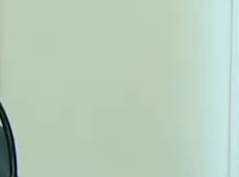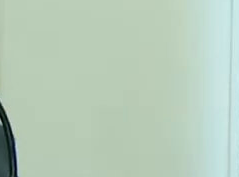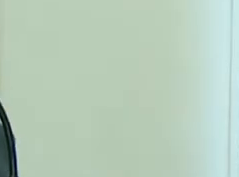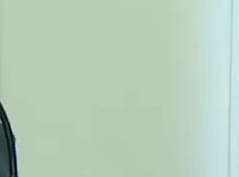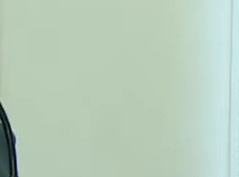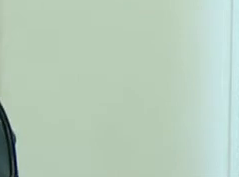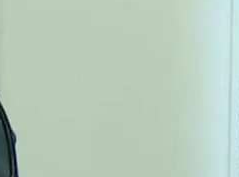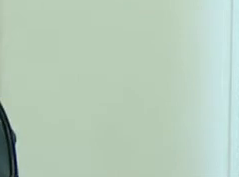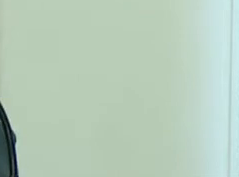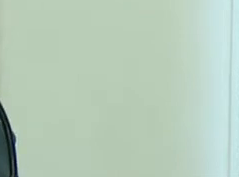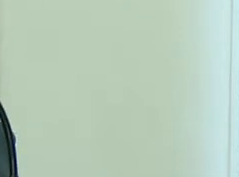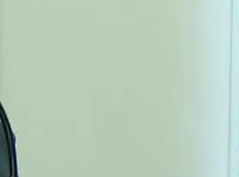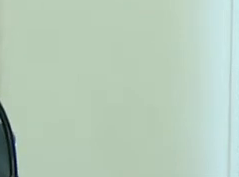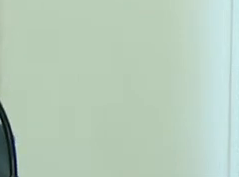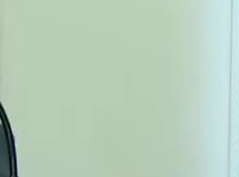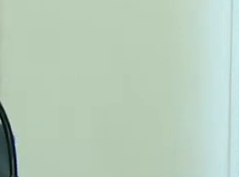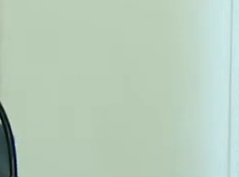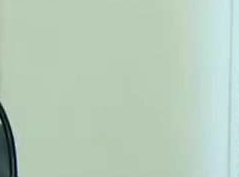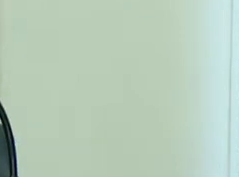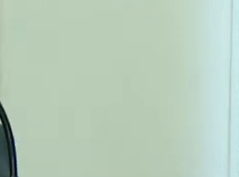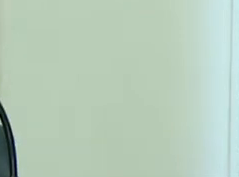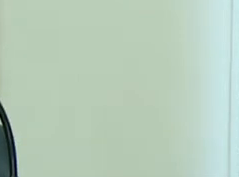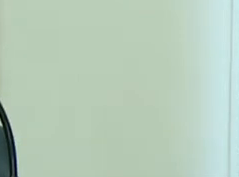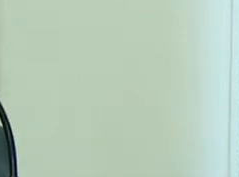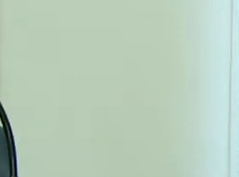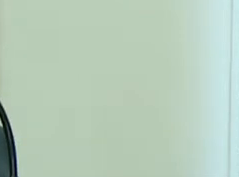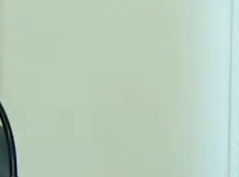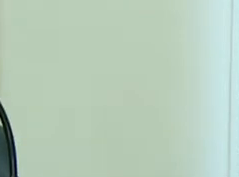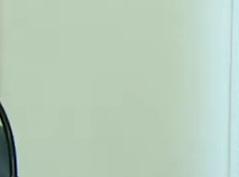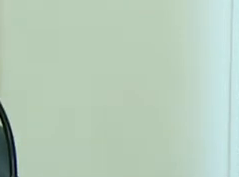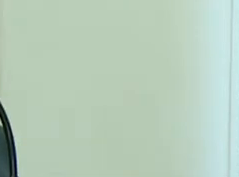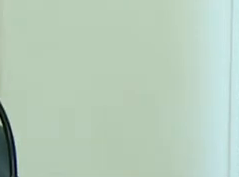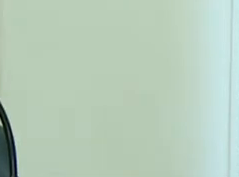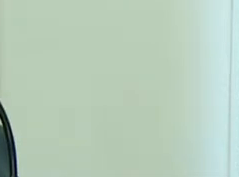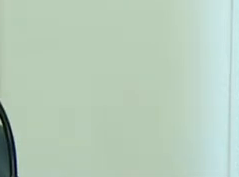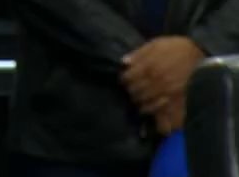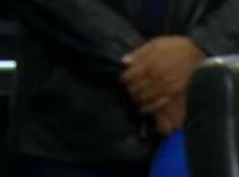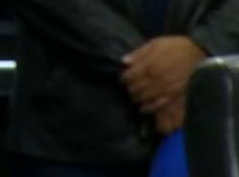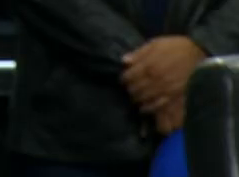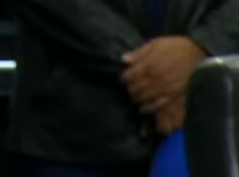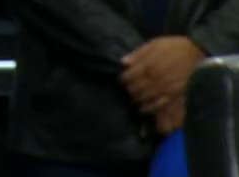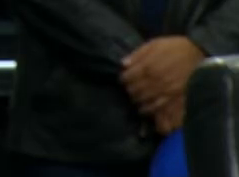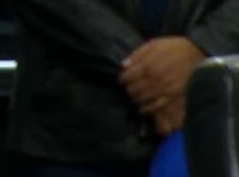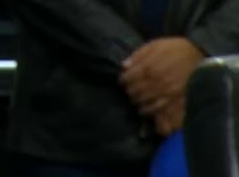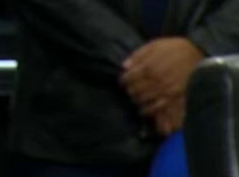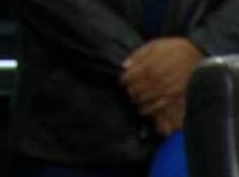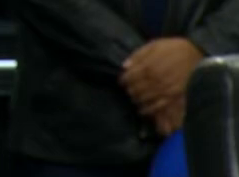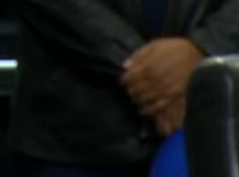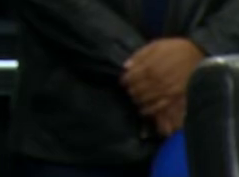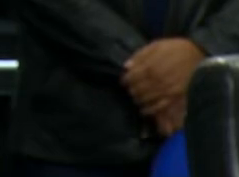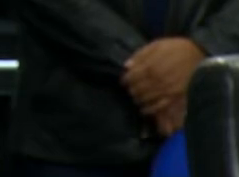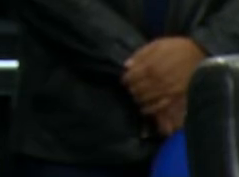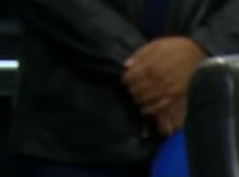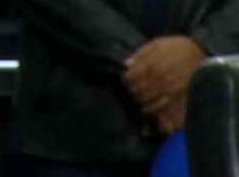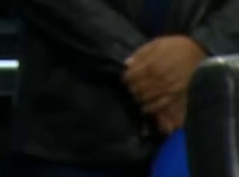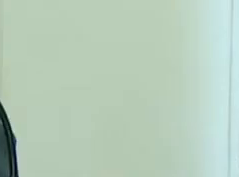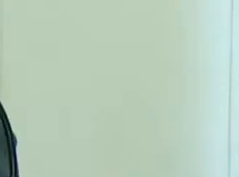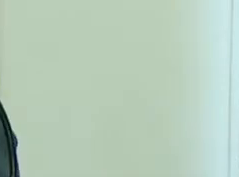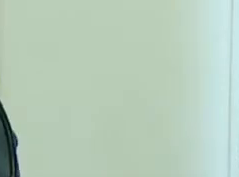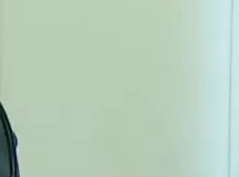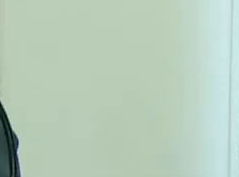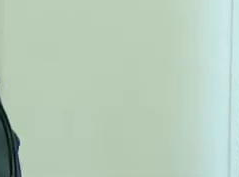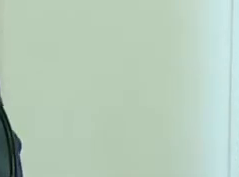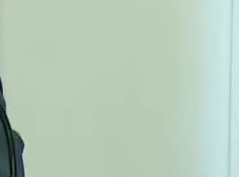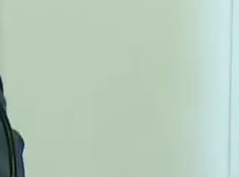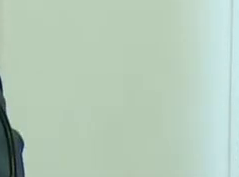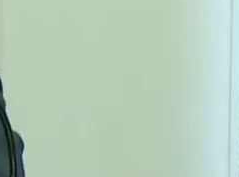sempre, como em redor de Jerusalém estão os montes, assim o Senhor em derredor do seu